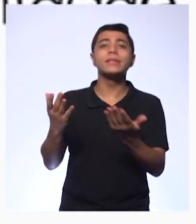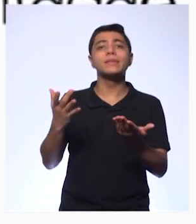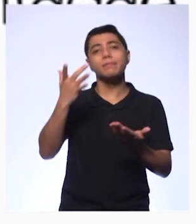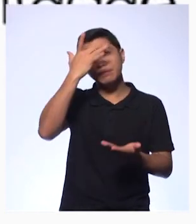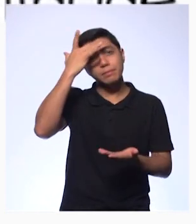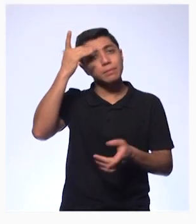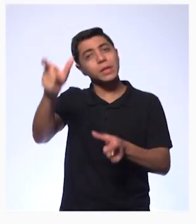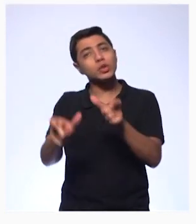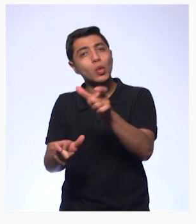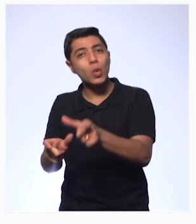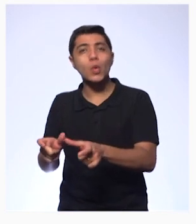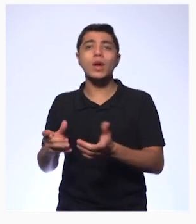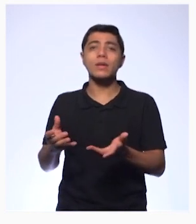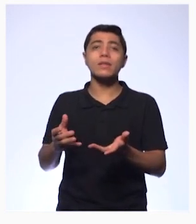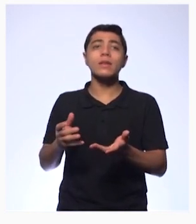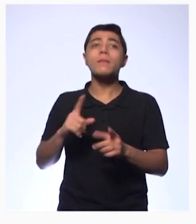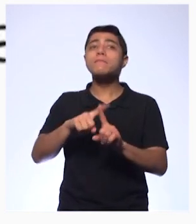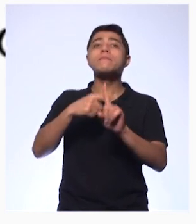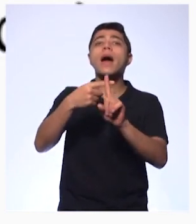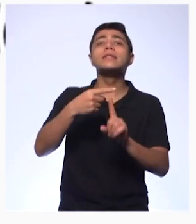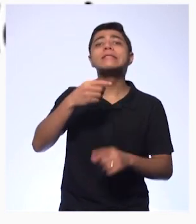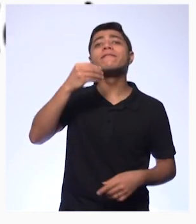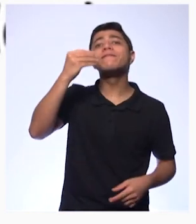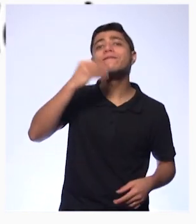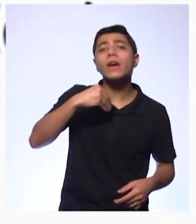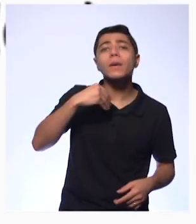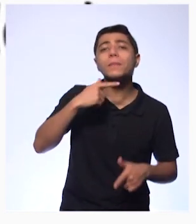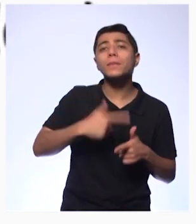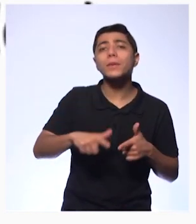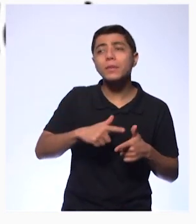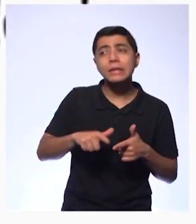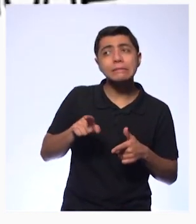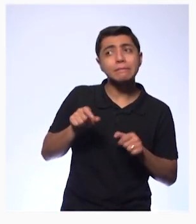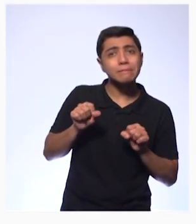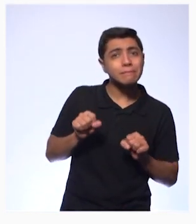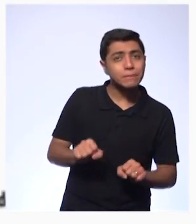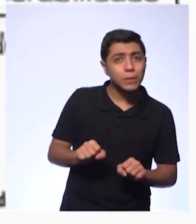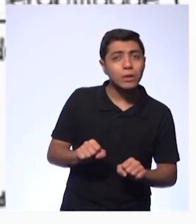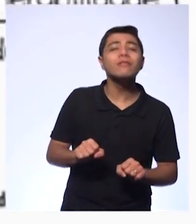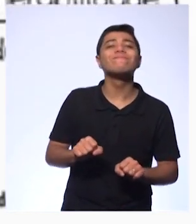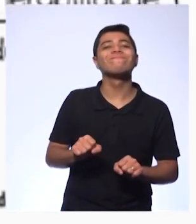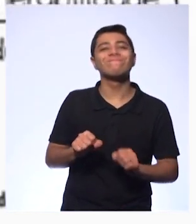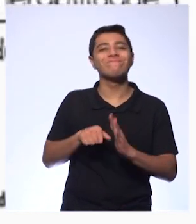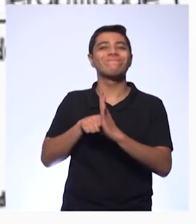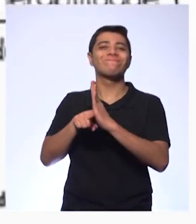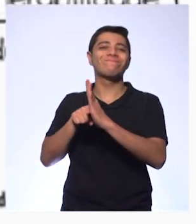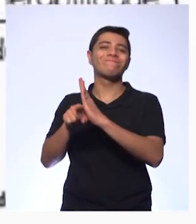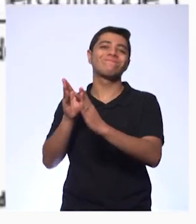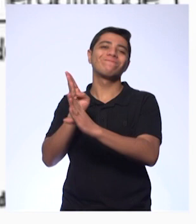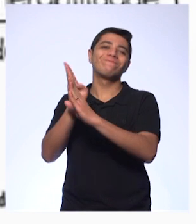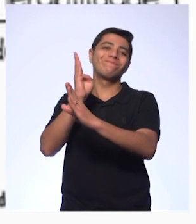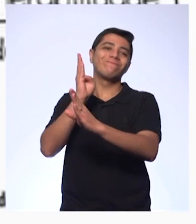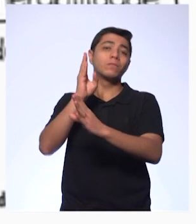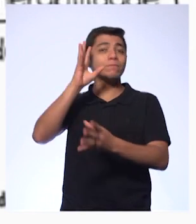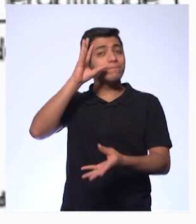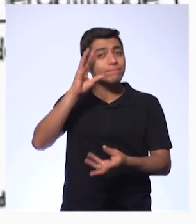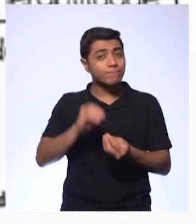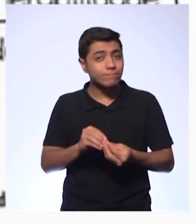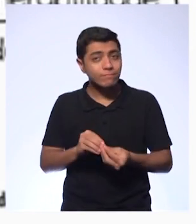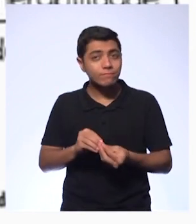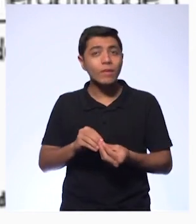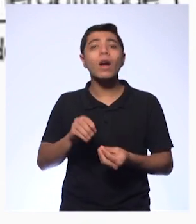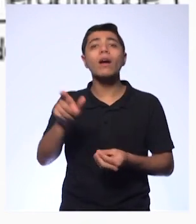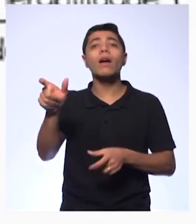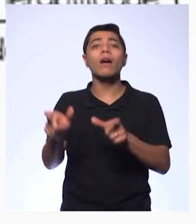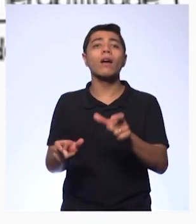sua vulnerabilidade, e a capacidade de proteção ou resposta. Ou seja, quanto maior a exposição e a vulnerabilidade de